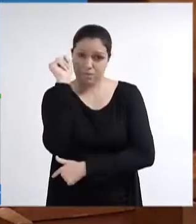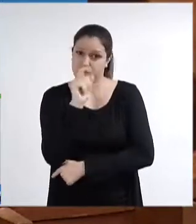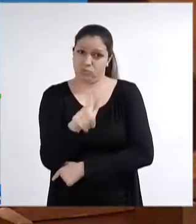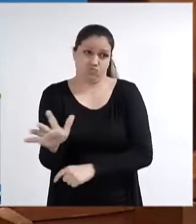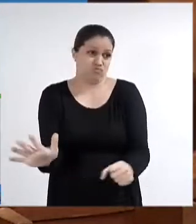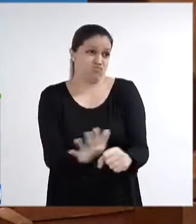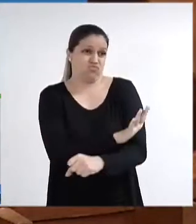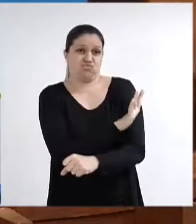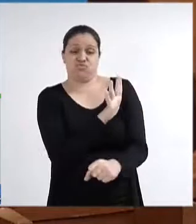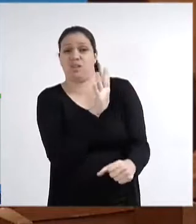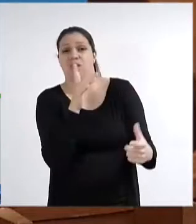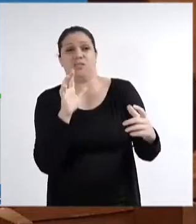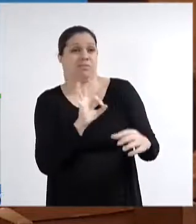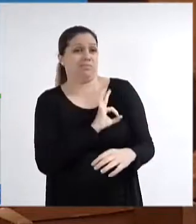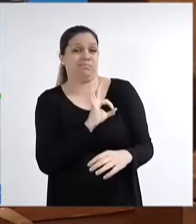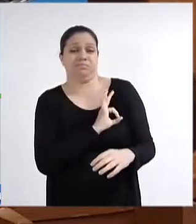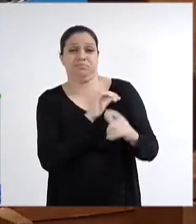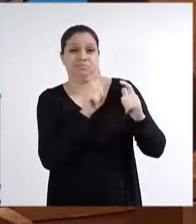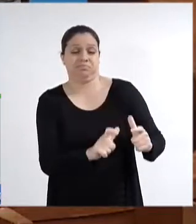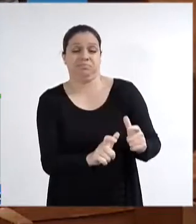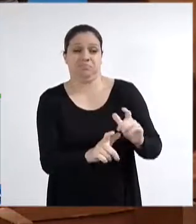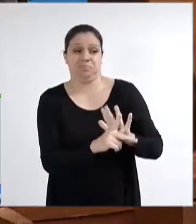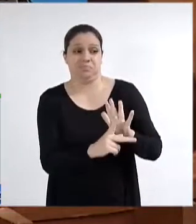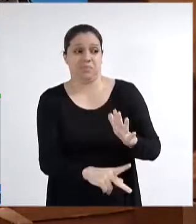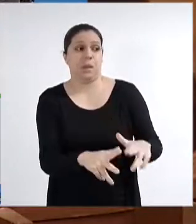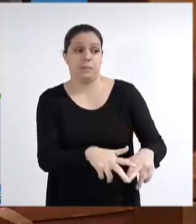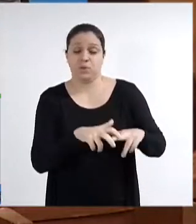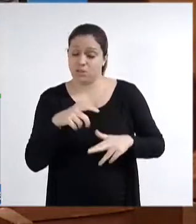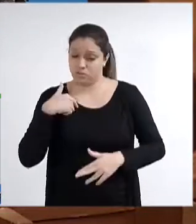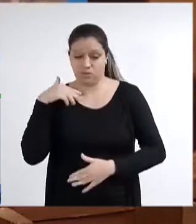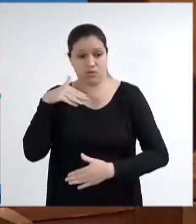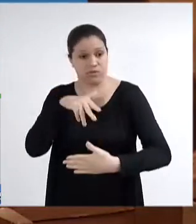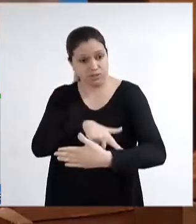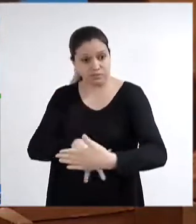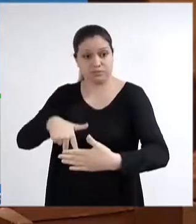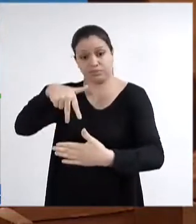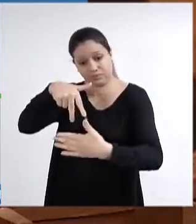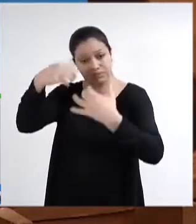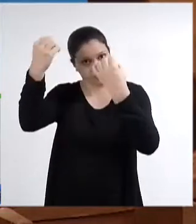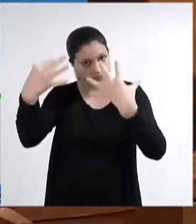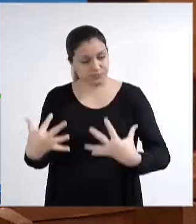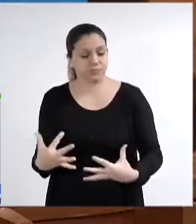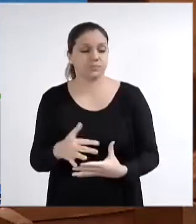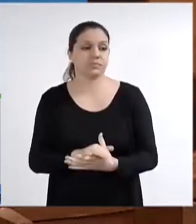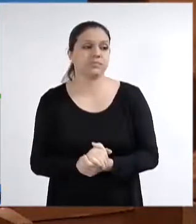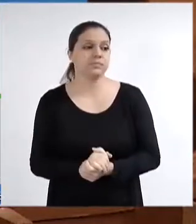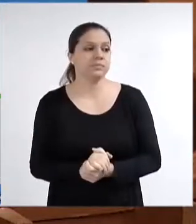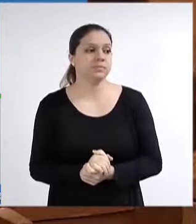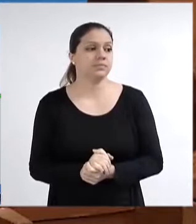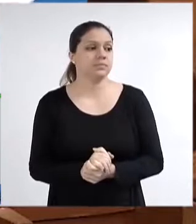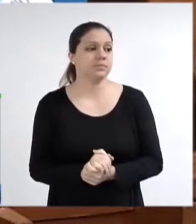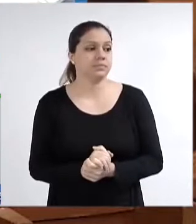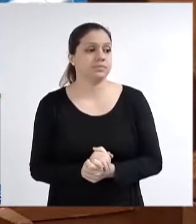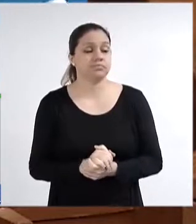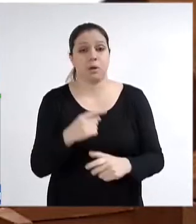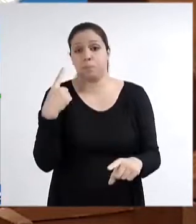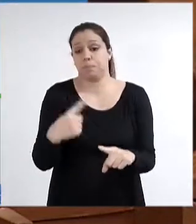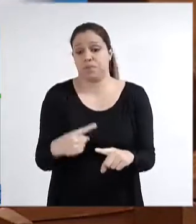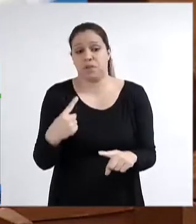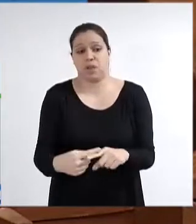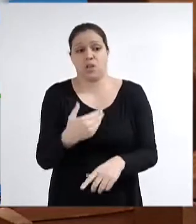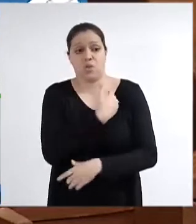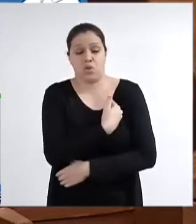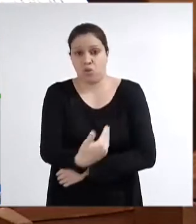que eu estou trazendo esse assunto, essa tribuna, deputado Gerson Claro. Permite uma parte. Já concedo uma parte a Vossa Excelência, porque o governador,